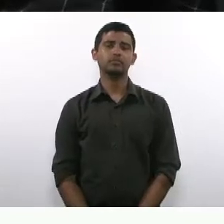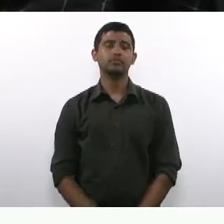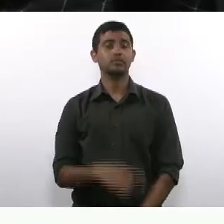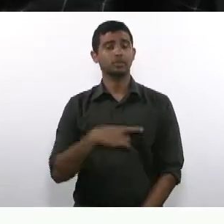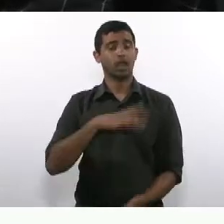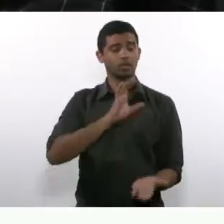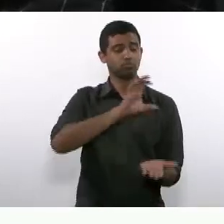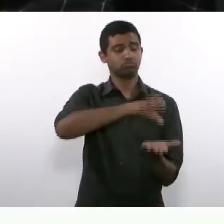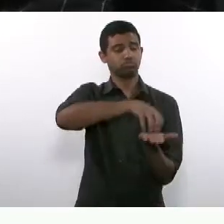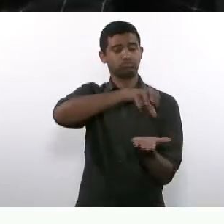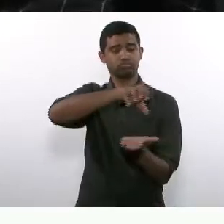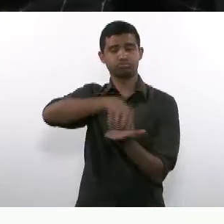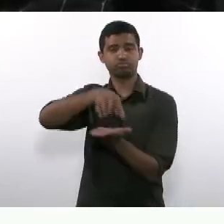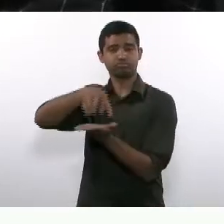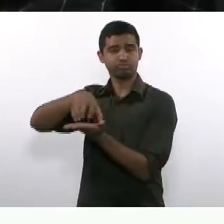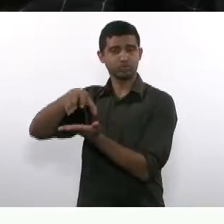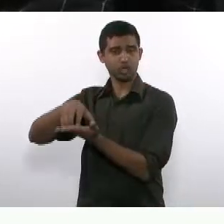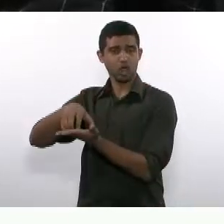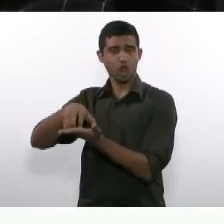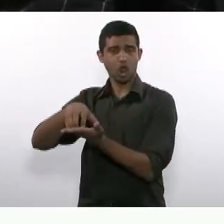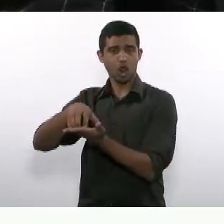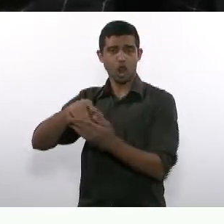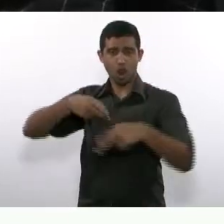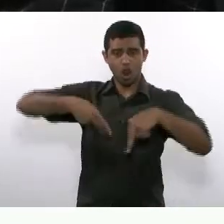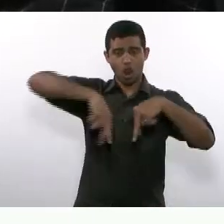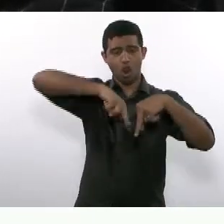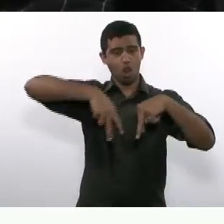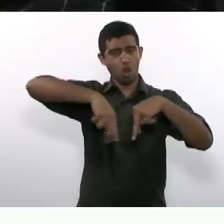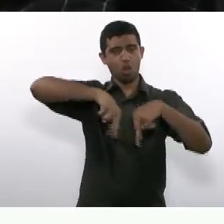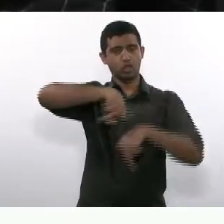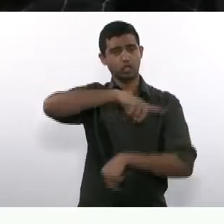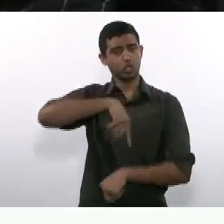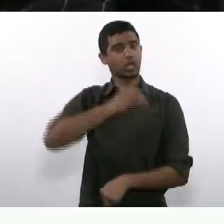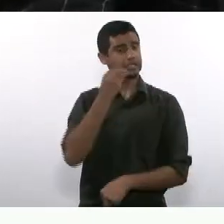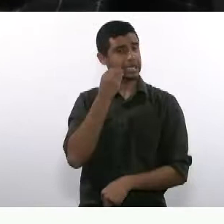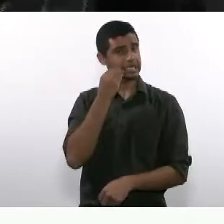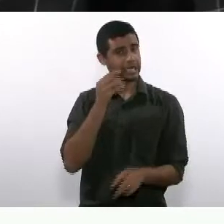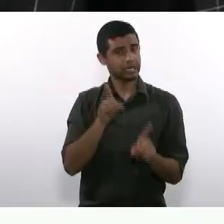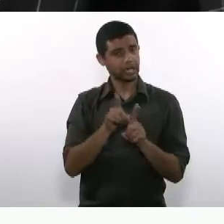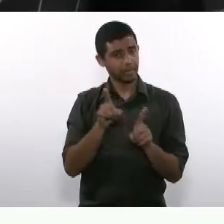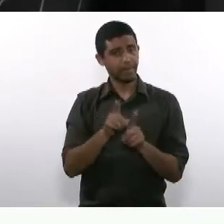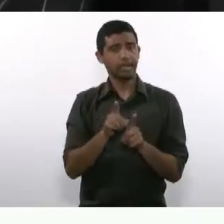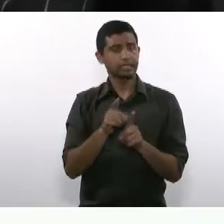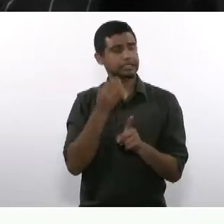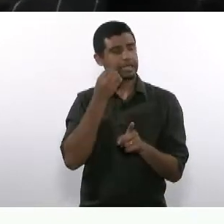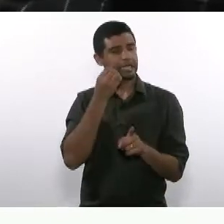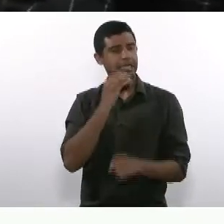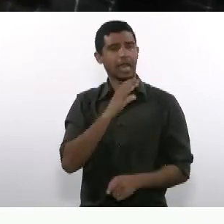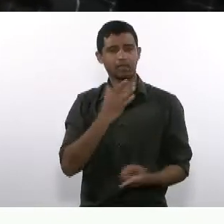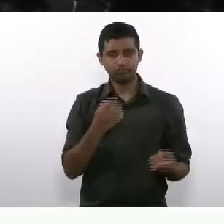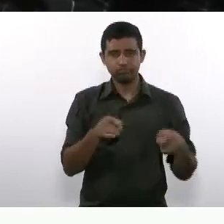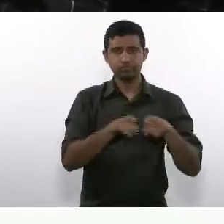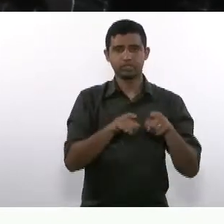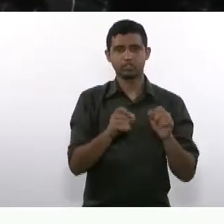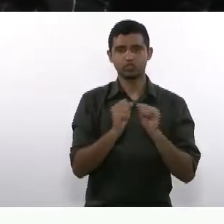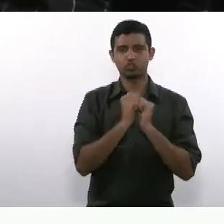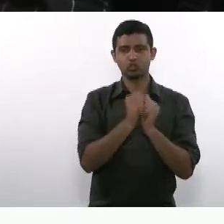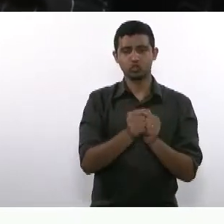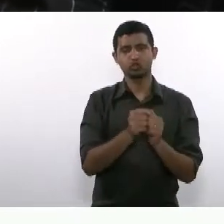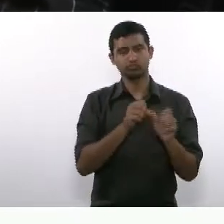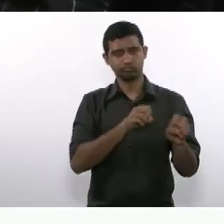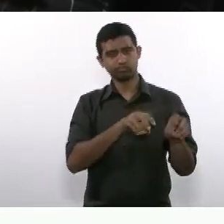Núcleos de luta de artes marciais nas escolas. A gente está tentando também fazer um convênio para a descentralização de recursos junto à